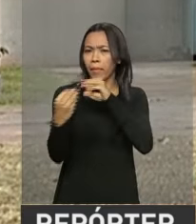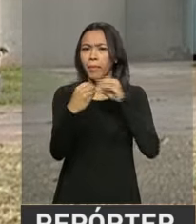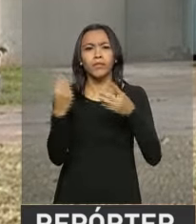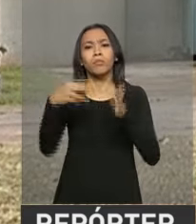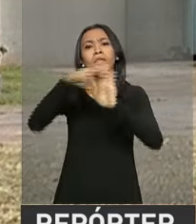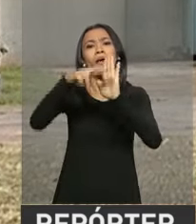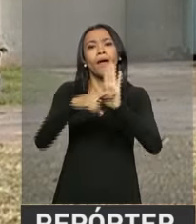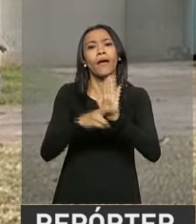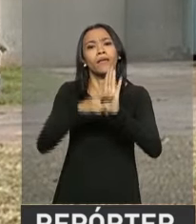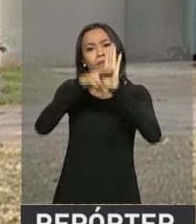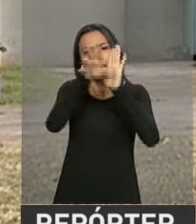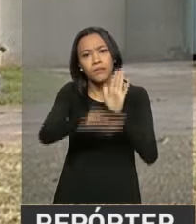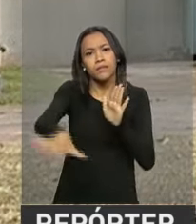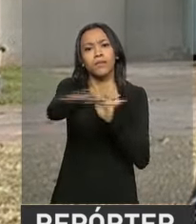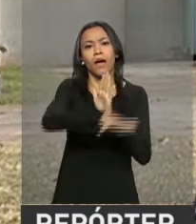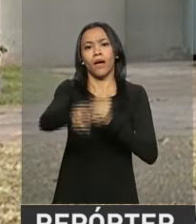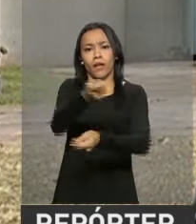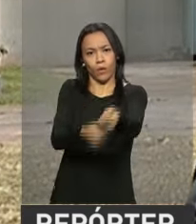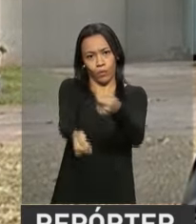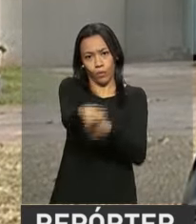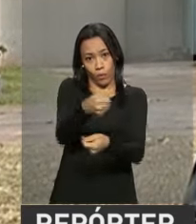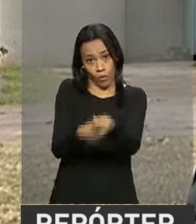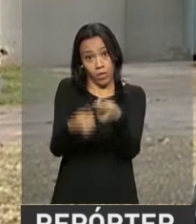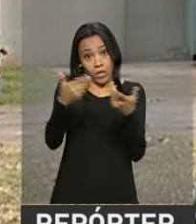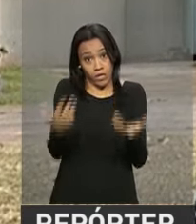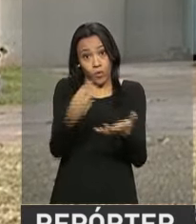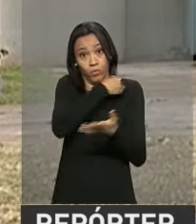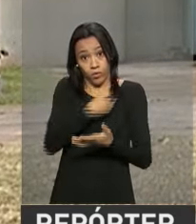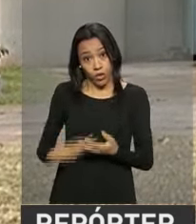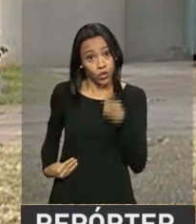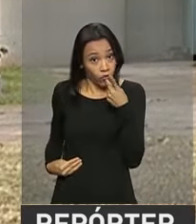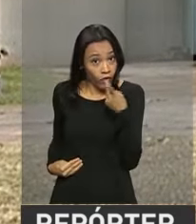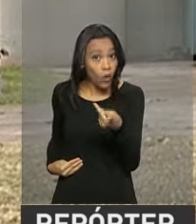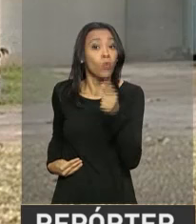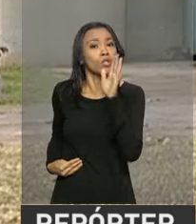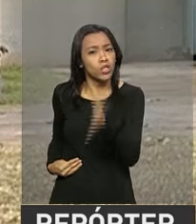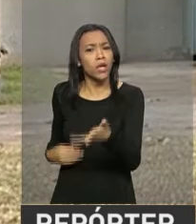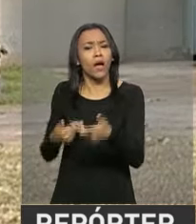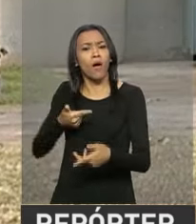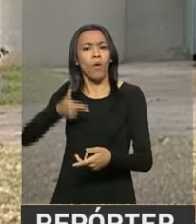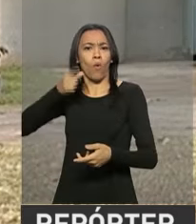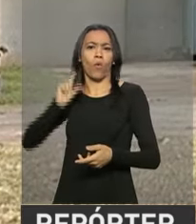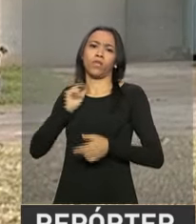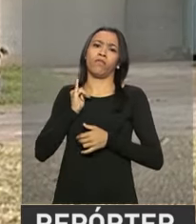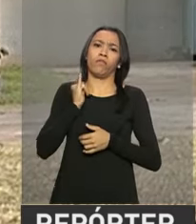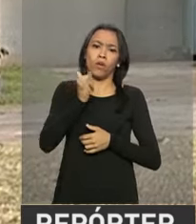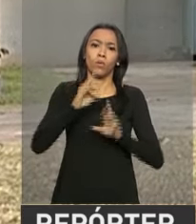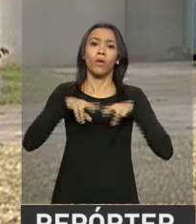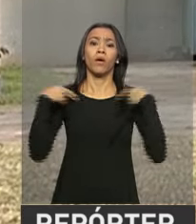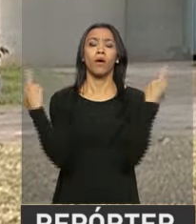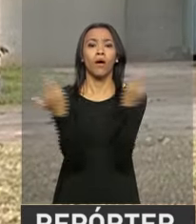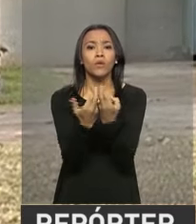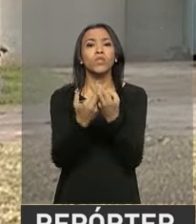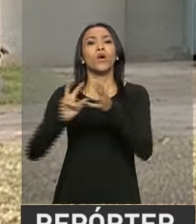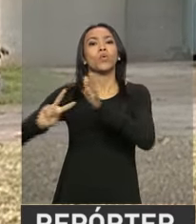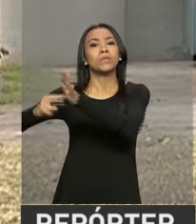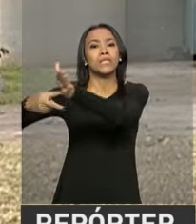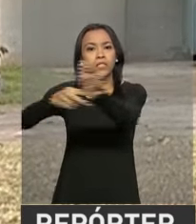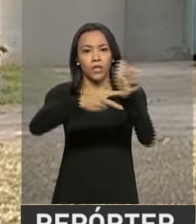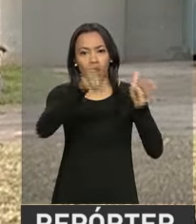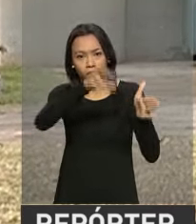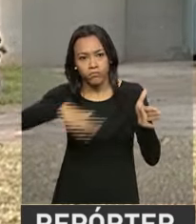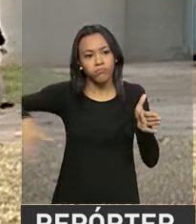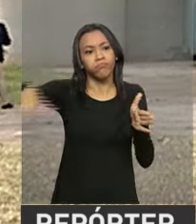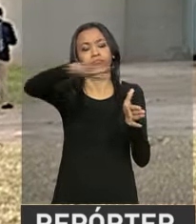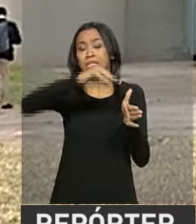adotadas. E o ministro da Fazenda reafirmou o que já havia dito ontem às centrais sindicais, que se nada for